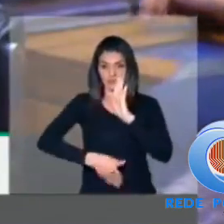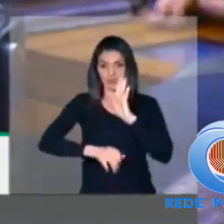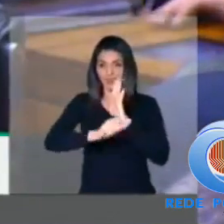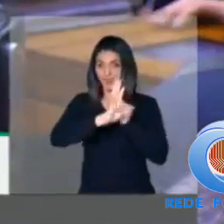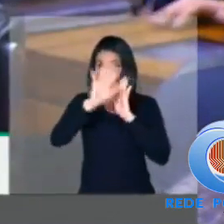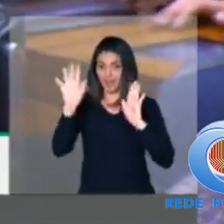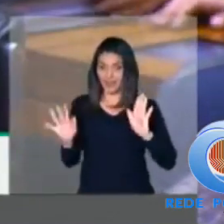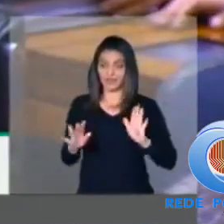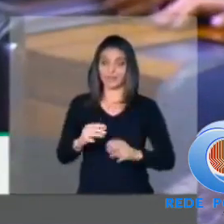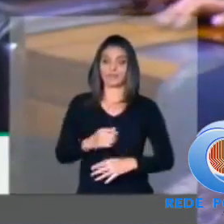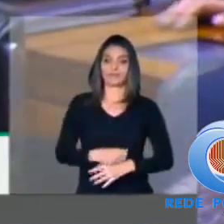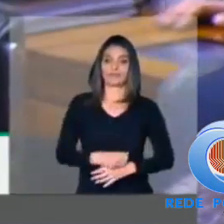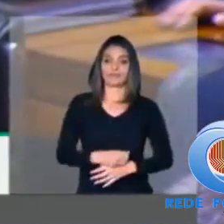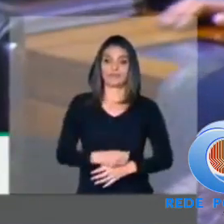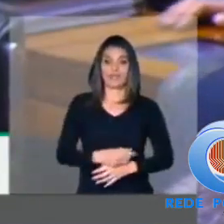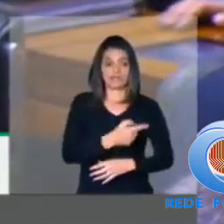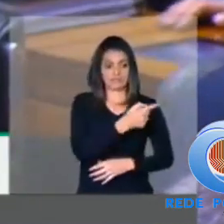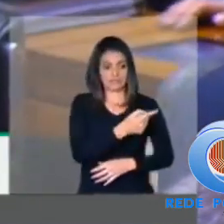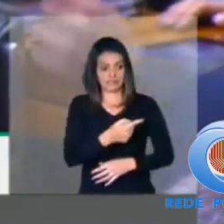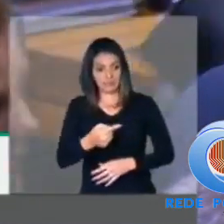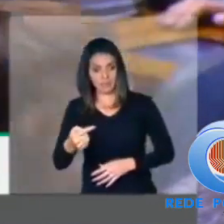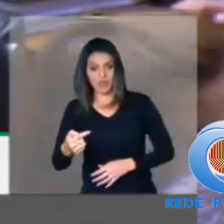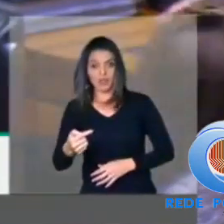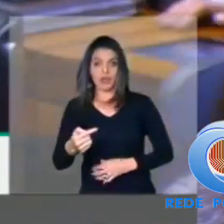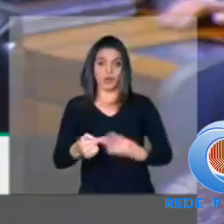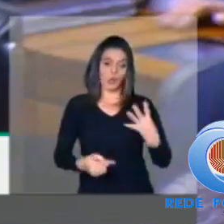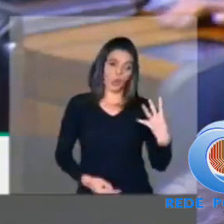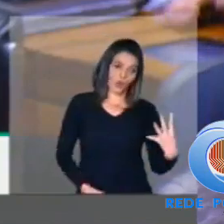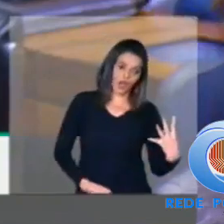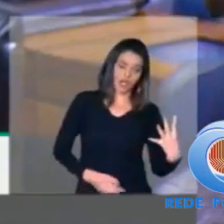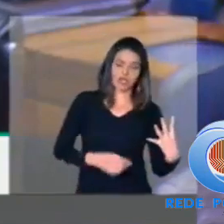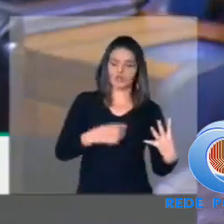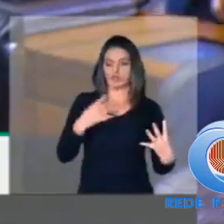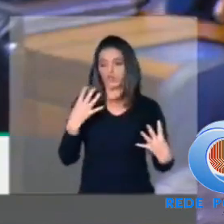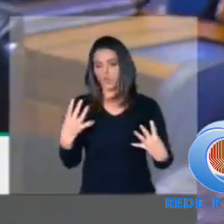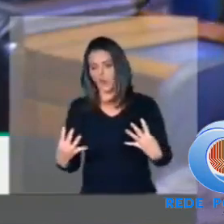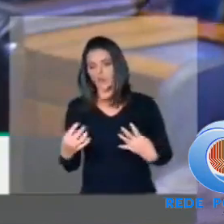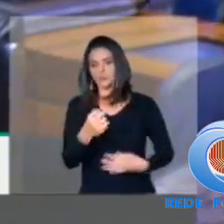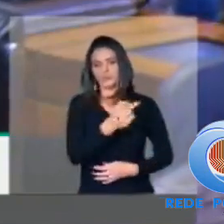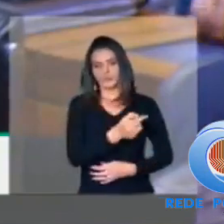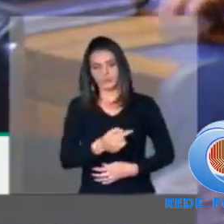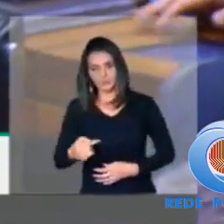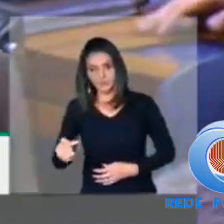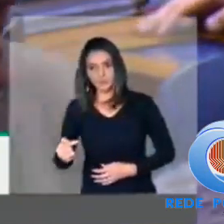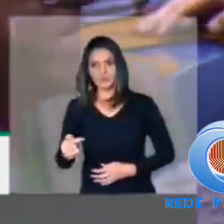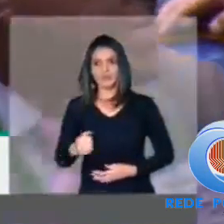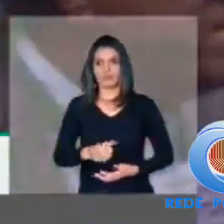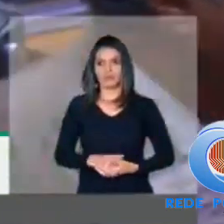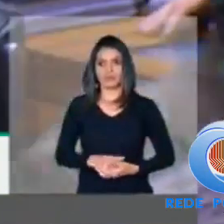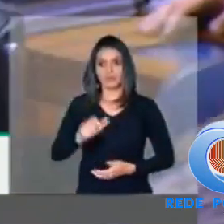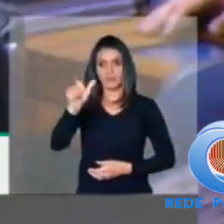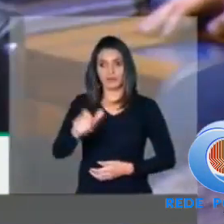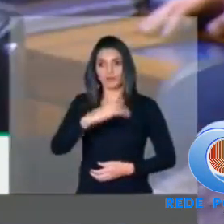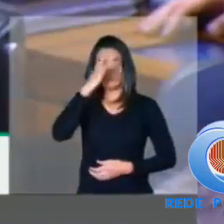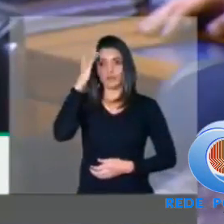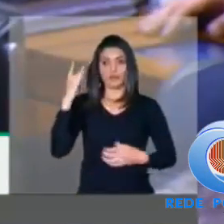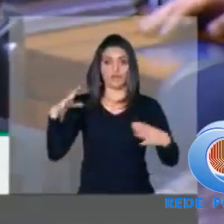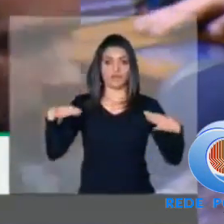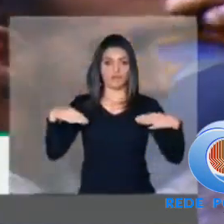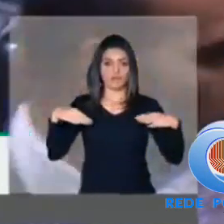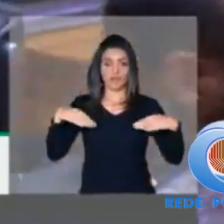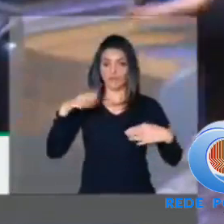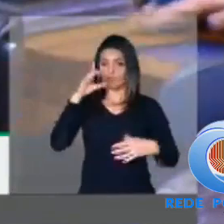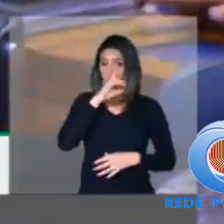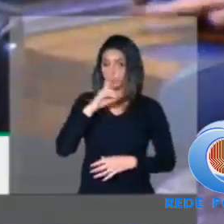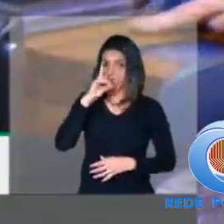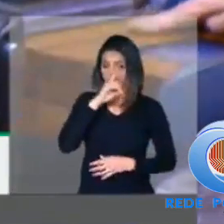de 4 em 4 semanas o funcionário ele tem direito a uma folga aos domingos. Se ele